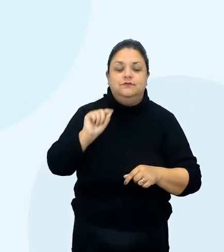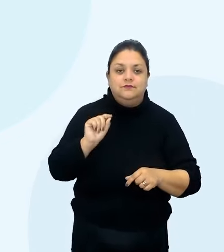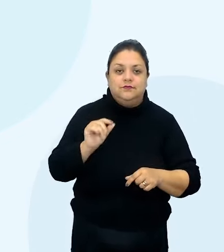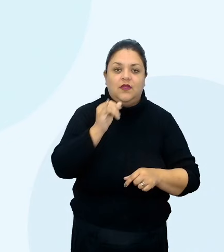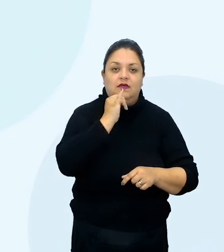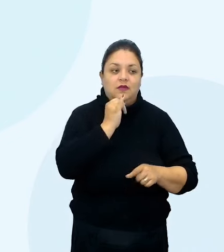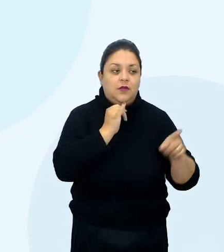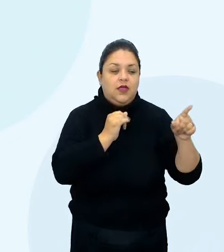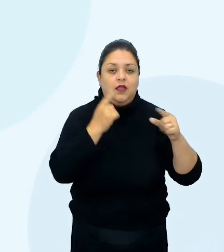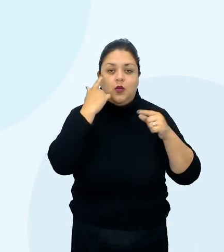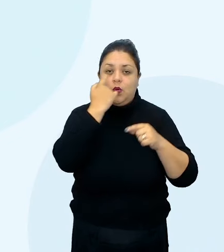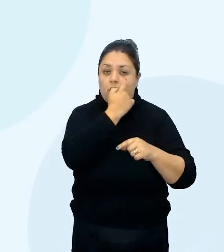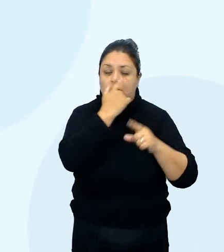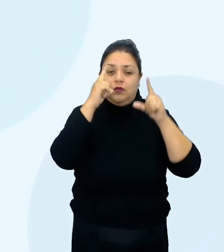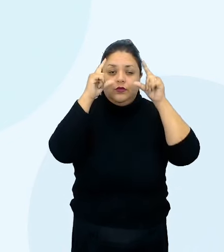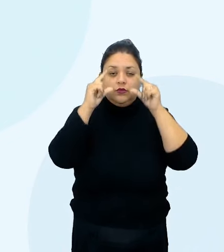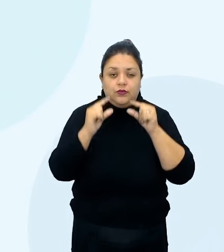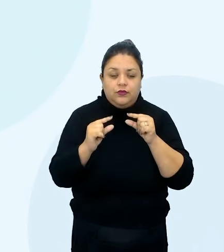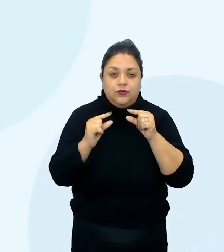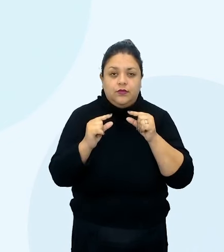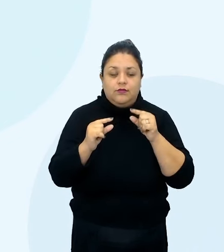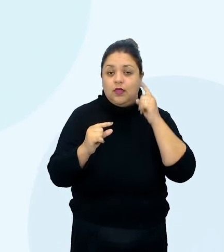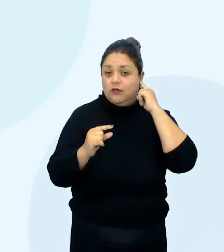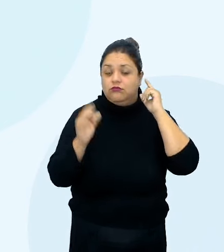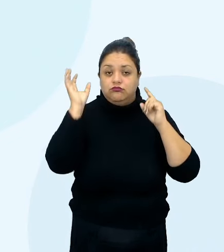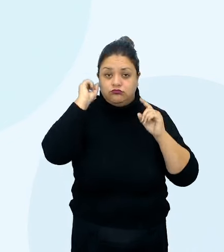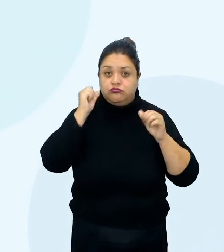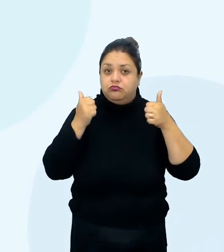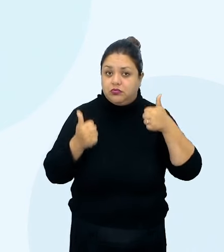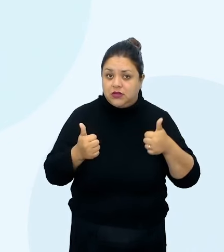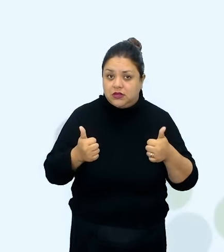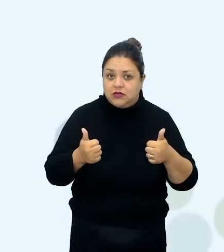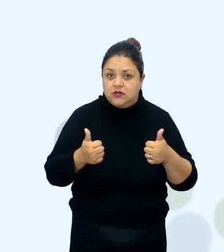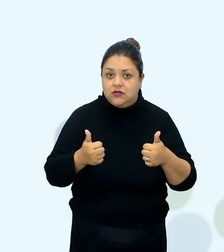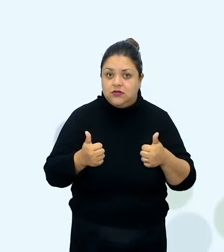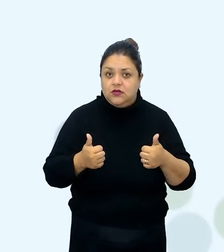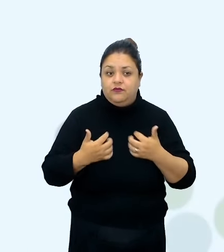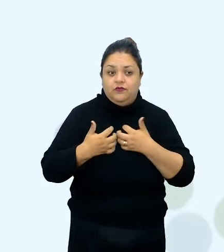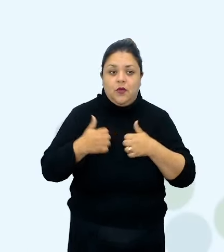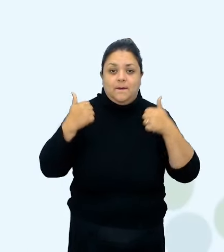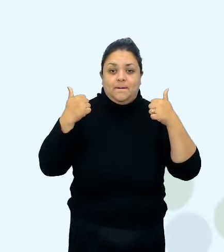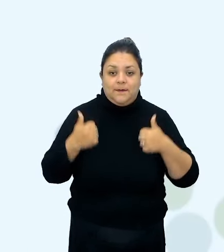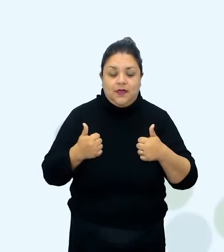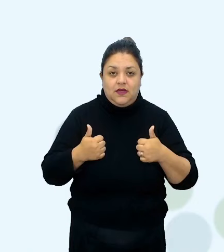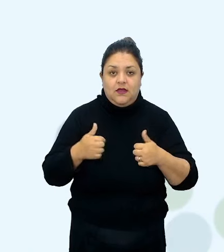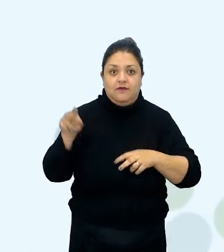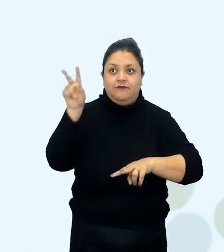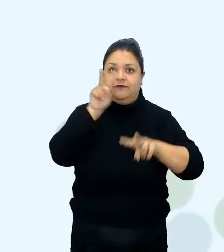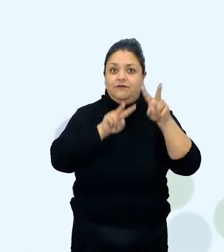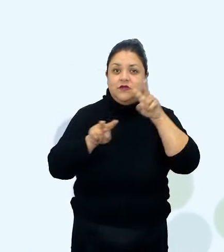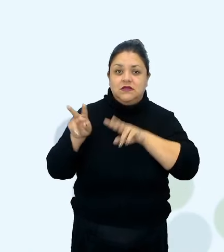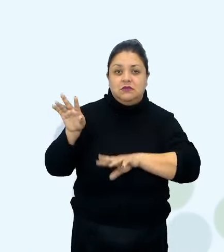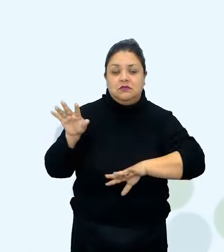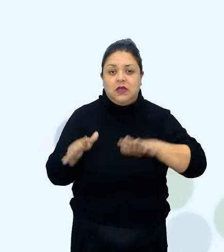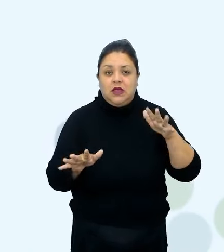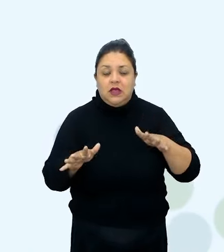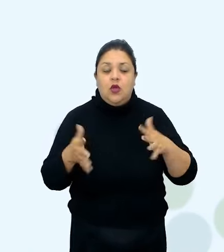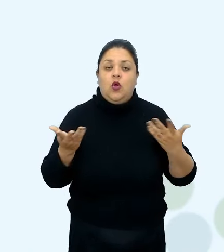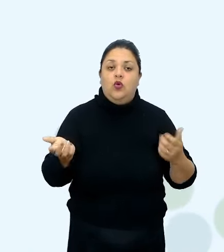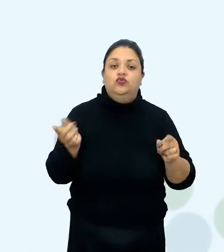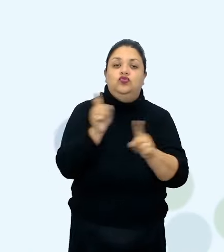uma audição, então é pela audição, ou mesmo assim funciona a visão muito bem, né? Como que ele